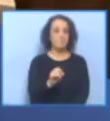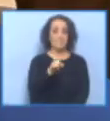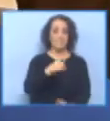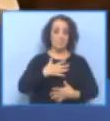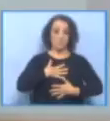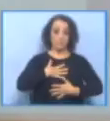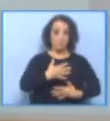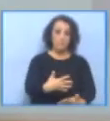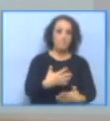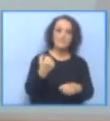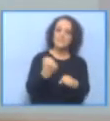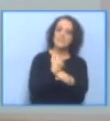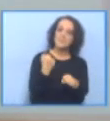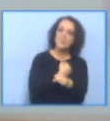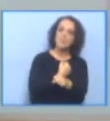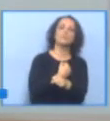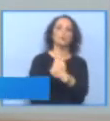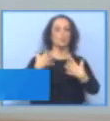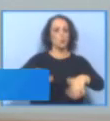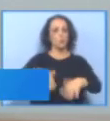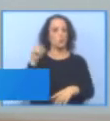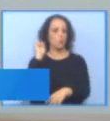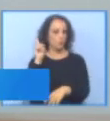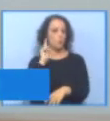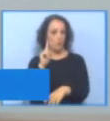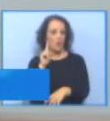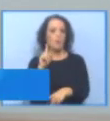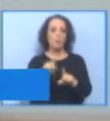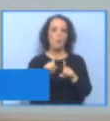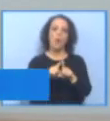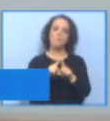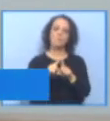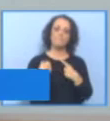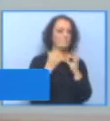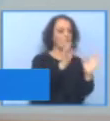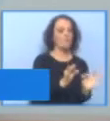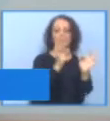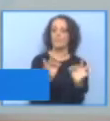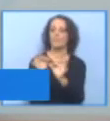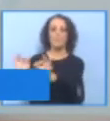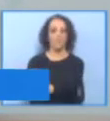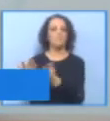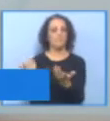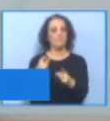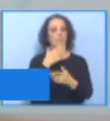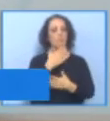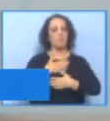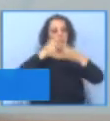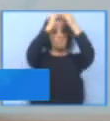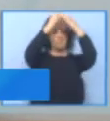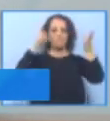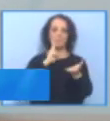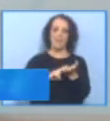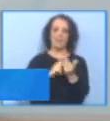serviço. É bastante importante, não é? Esta parte de servir o próximo, é aqui que nós temos noção do que é a